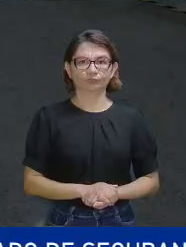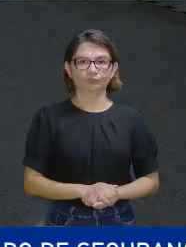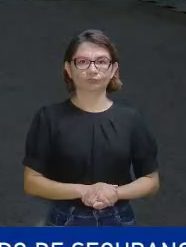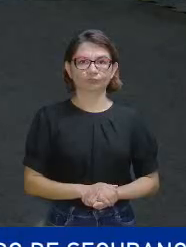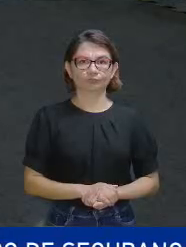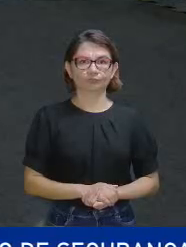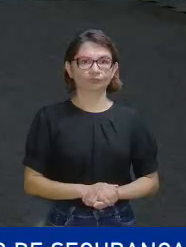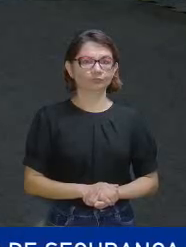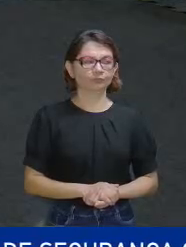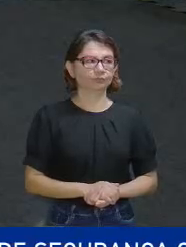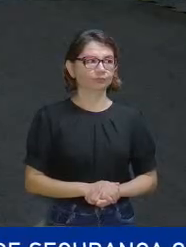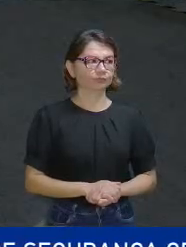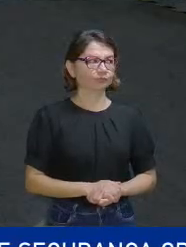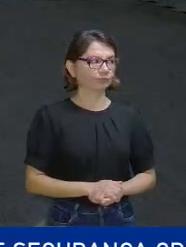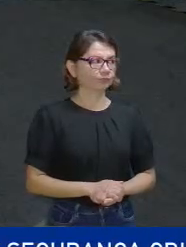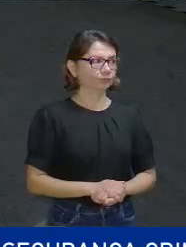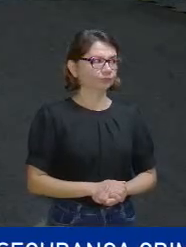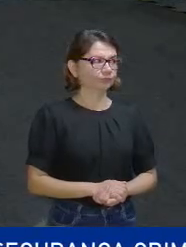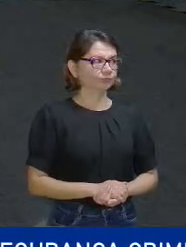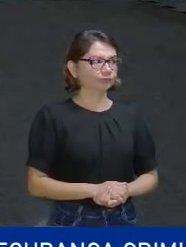Trata-se de... Só um instante.